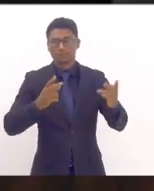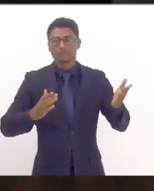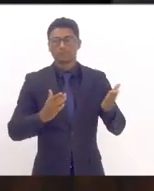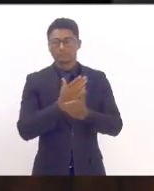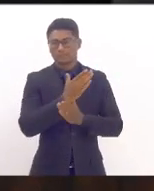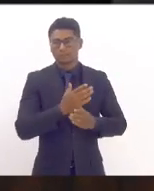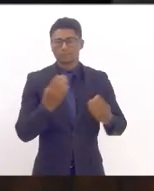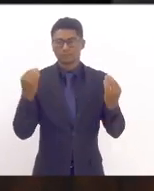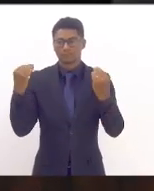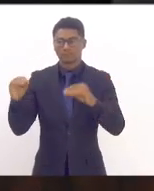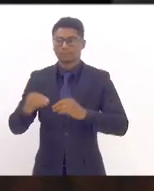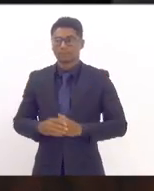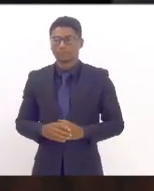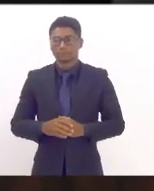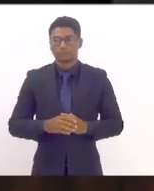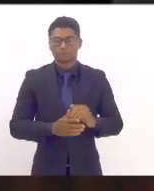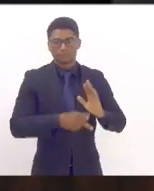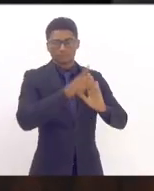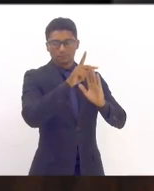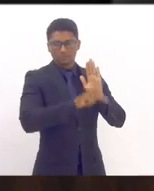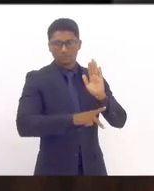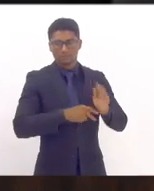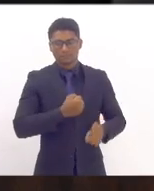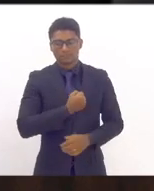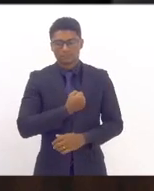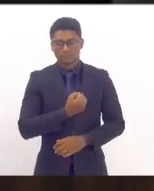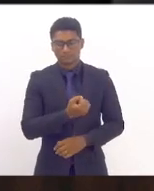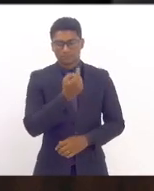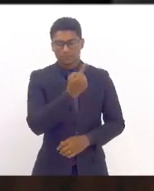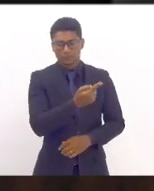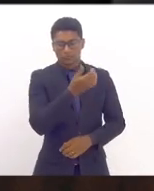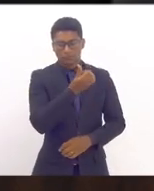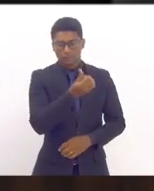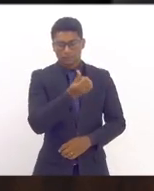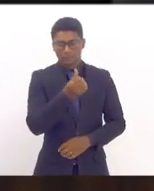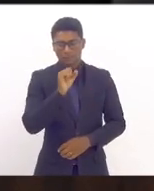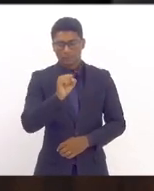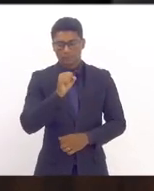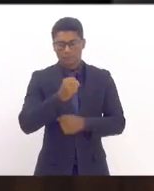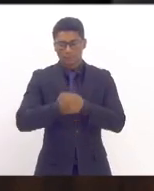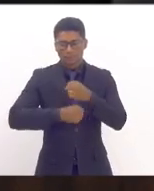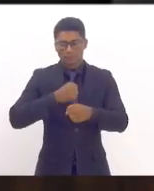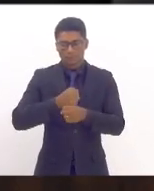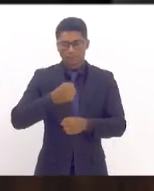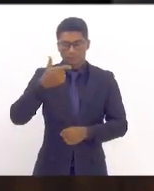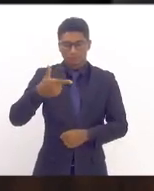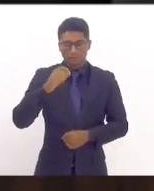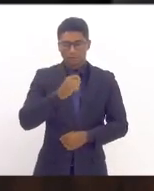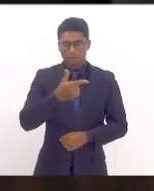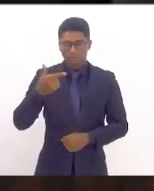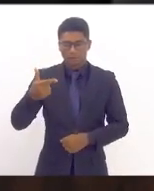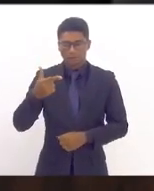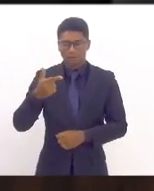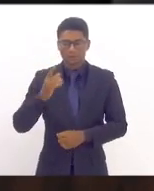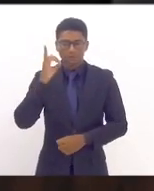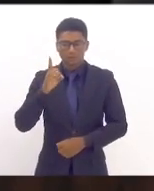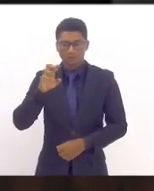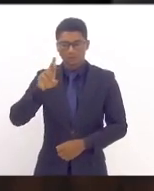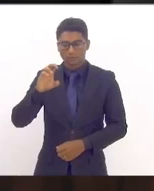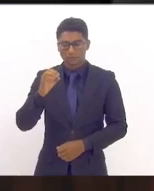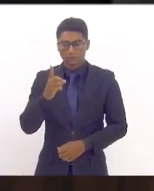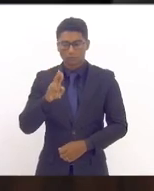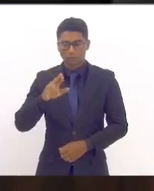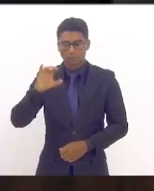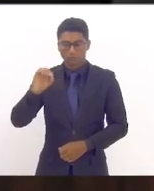aprovado vai à promulgação Pois é de resolução número 1668 de 22 de altura e deputado Rodrigo Amorim consegue medalha Tiradentes